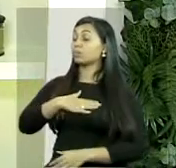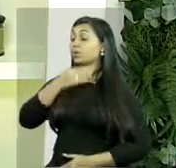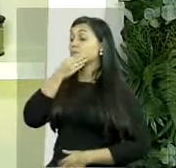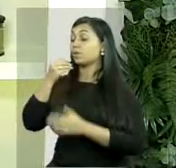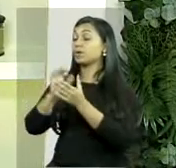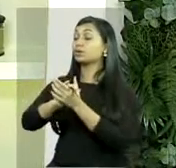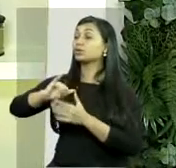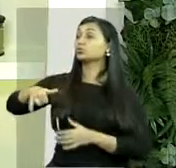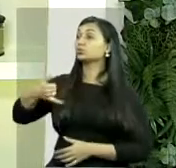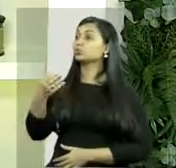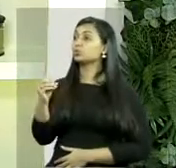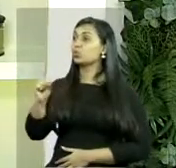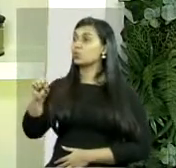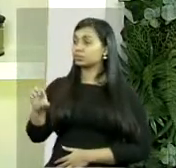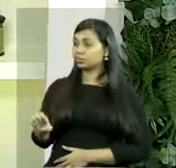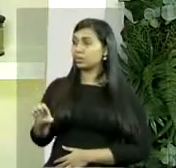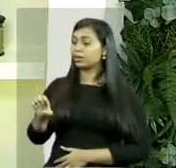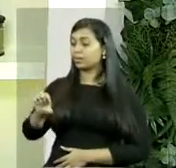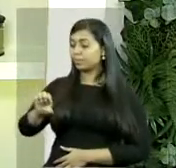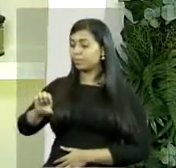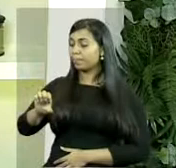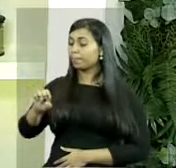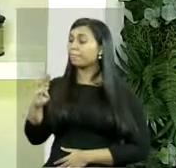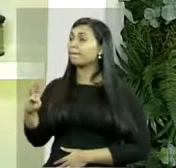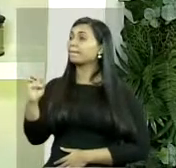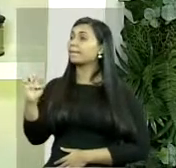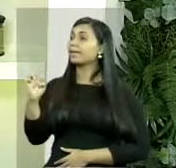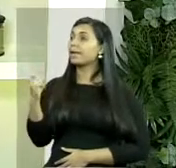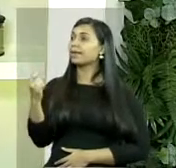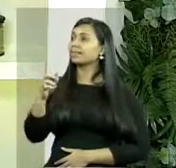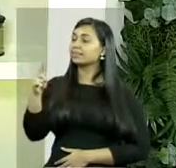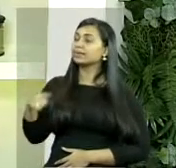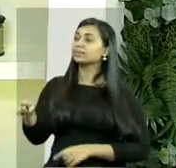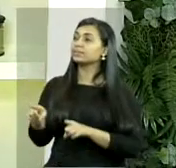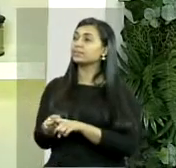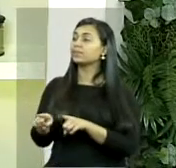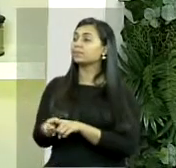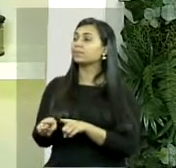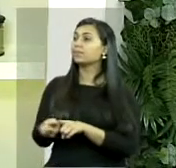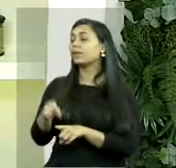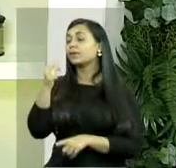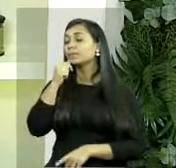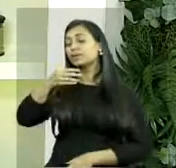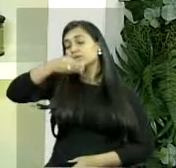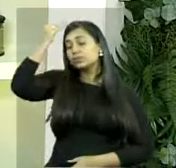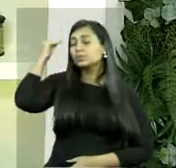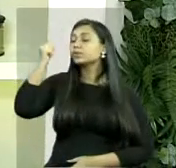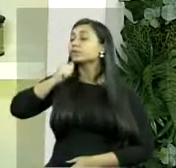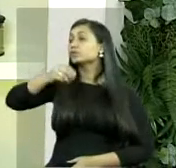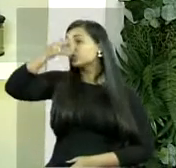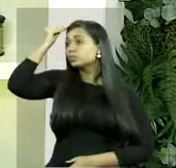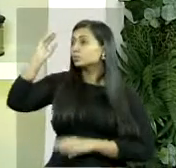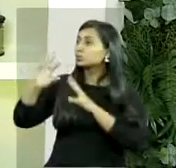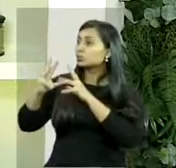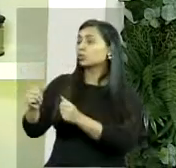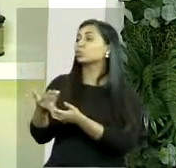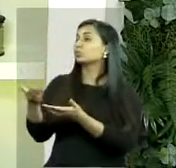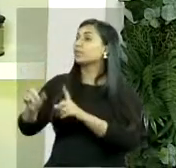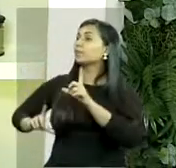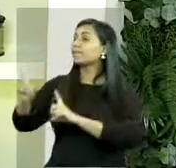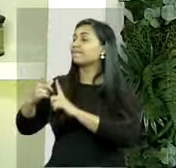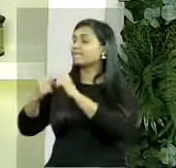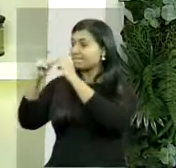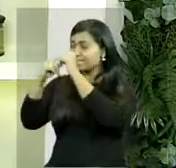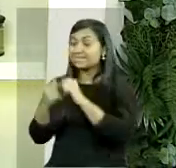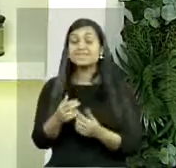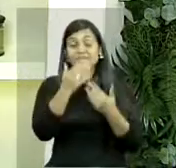marido José, minha Sim. filha Bárbara e Beatriz, Aham. minhas sobrinhas e sobrinhos e afilhados. E por todos vocês, a Rede Filha.